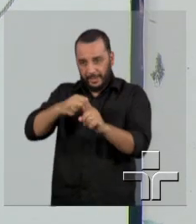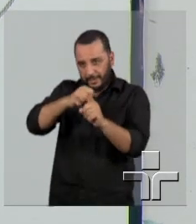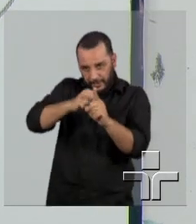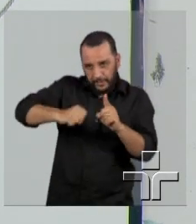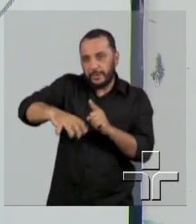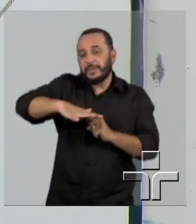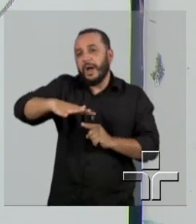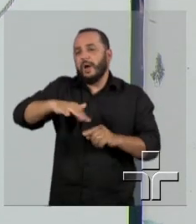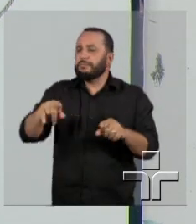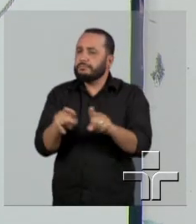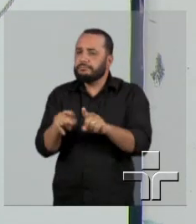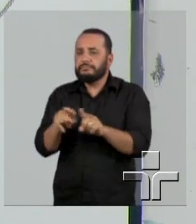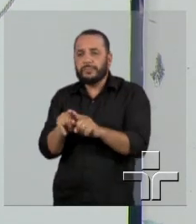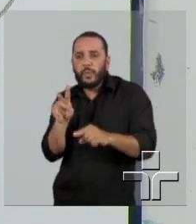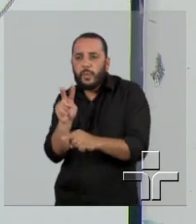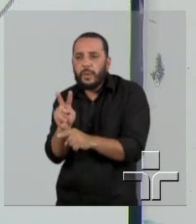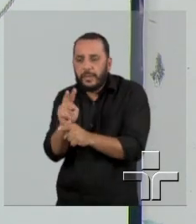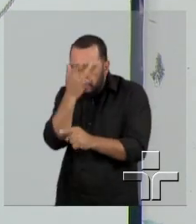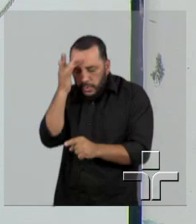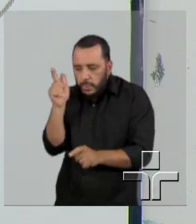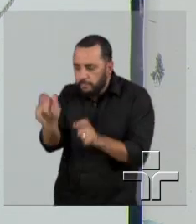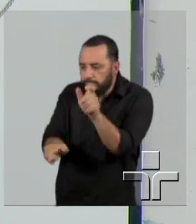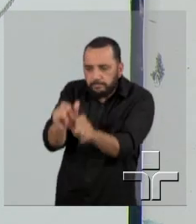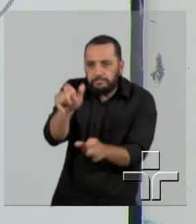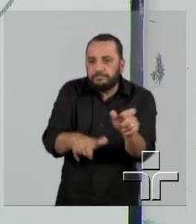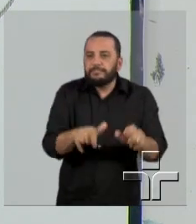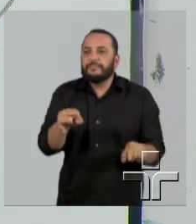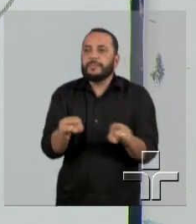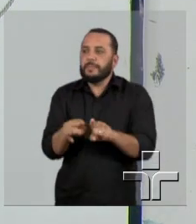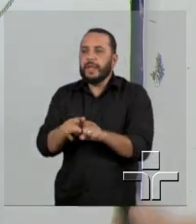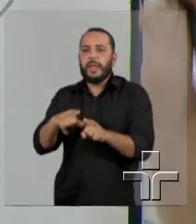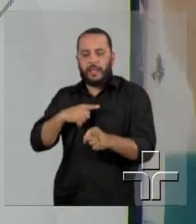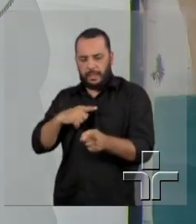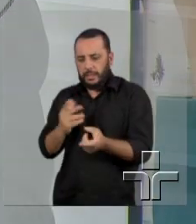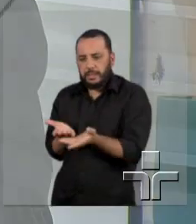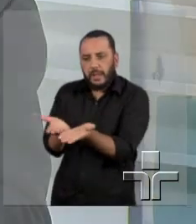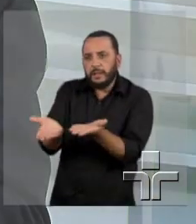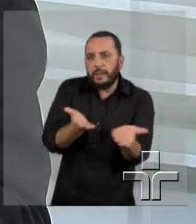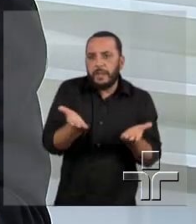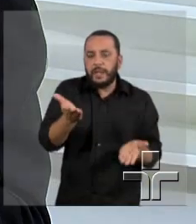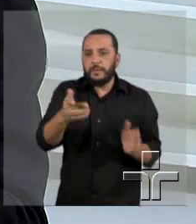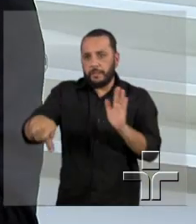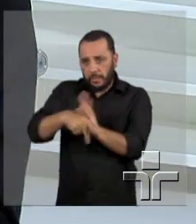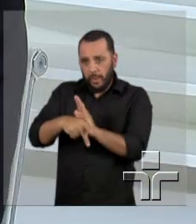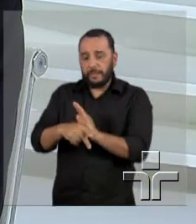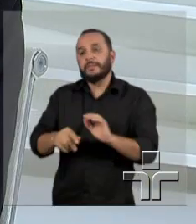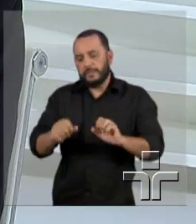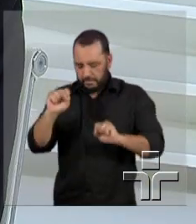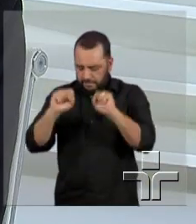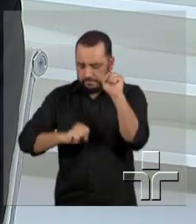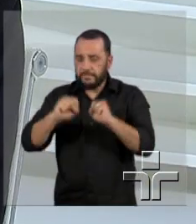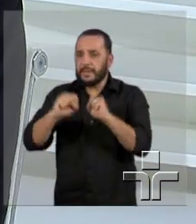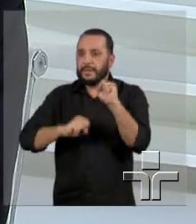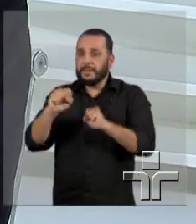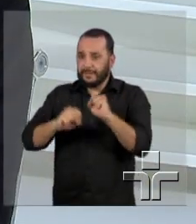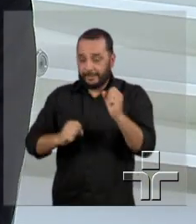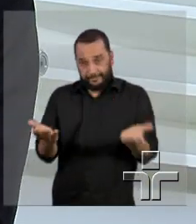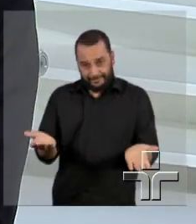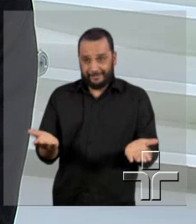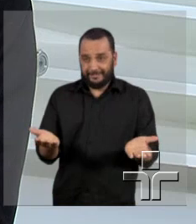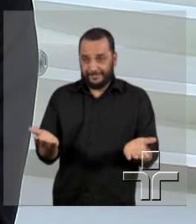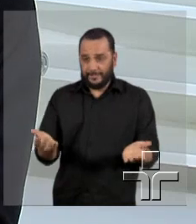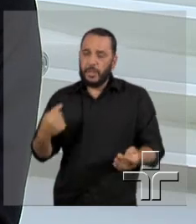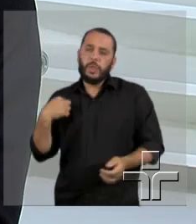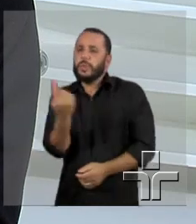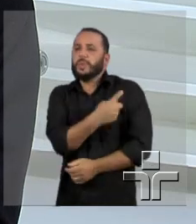com defesa do consumidor, com tratamento favorecido às pequenas empresas, né? Então, nós não padecemos de